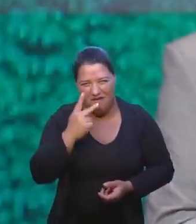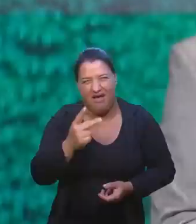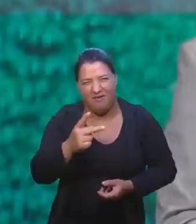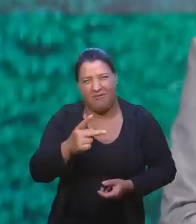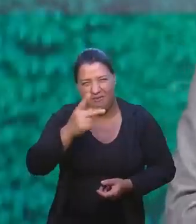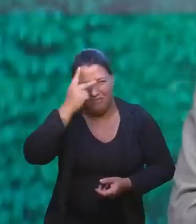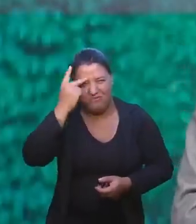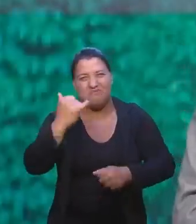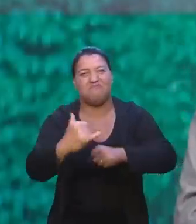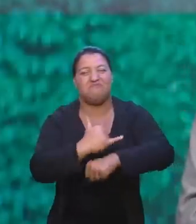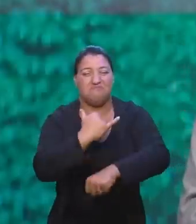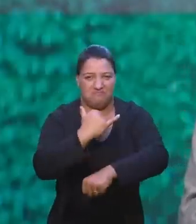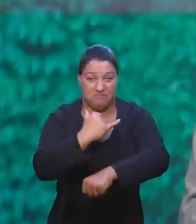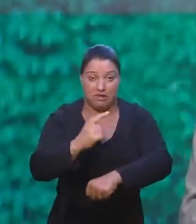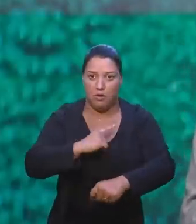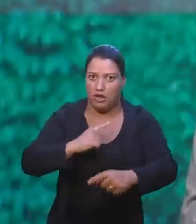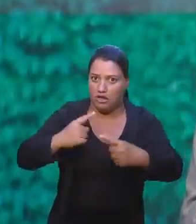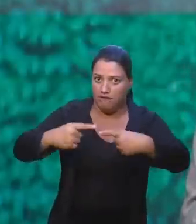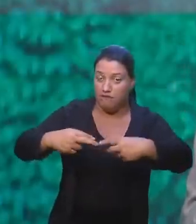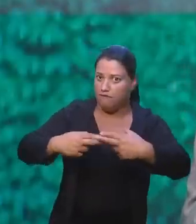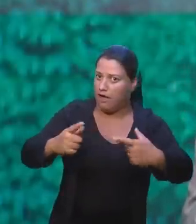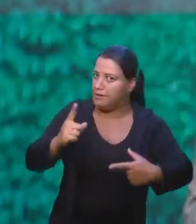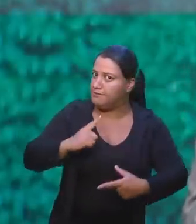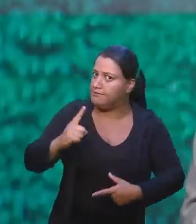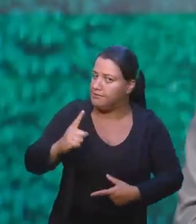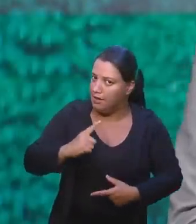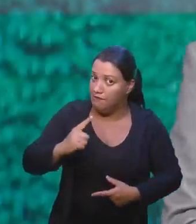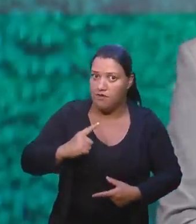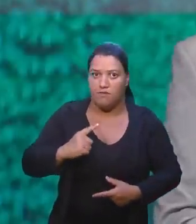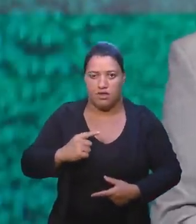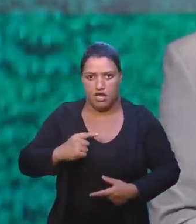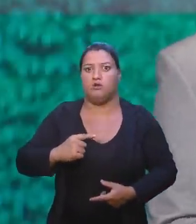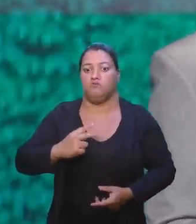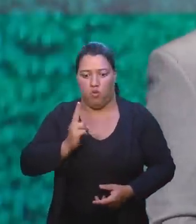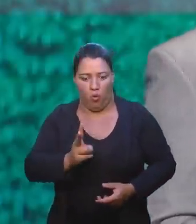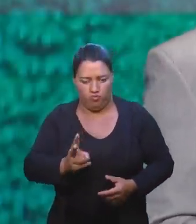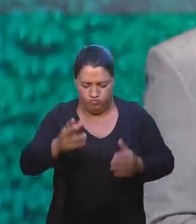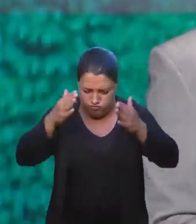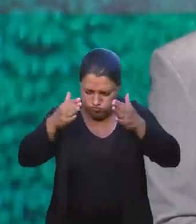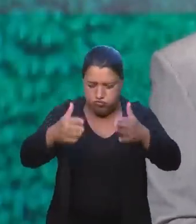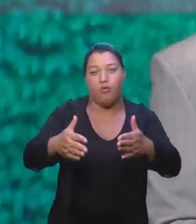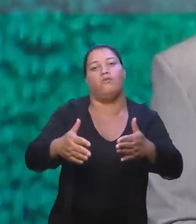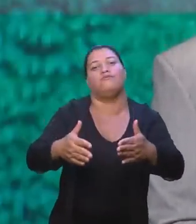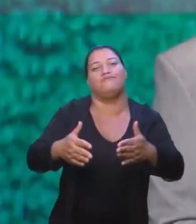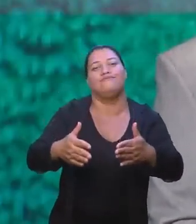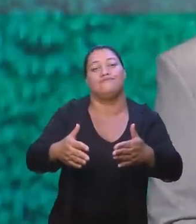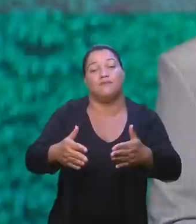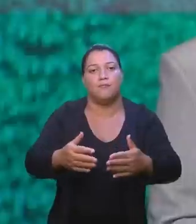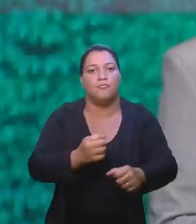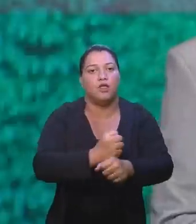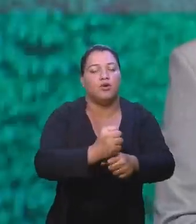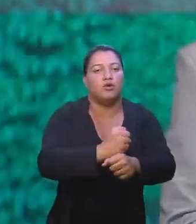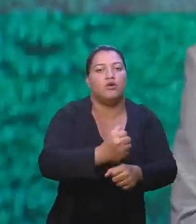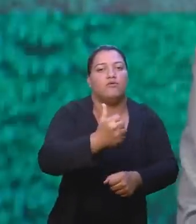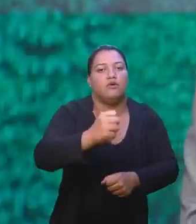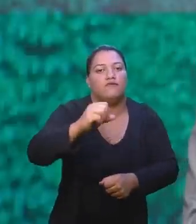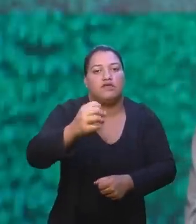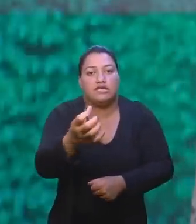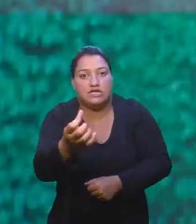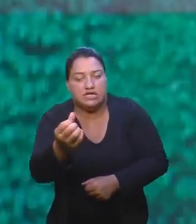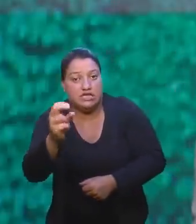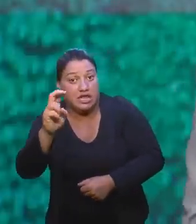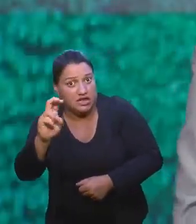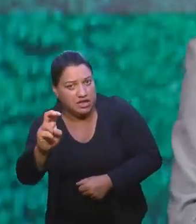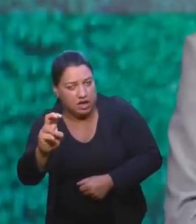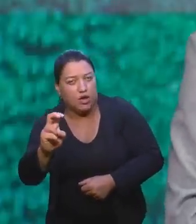saber que Kardec enfrentou muitos desafios e soube se manter fiel. O ano de 1865, em especial,